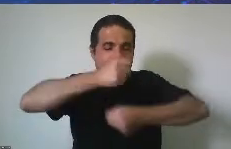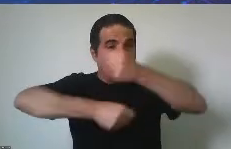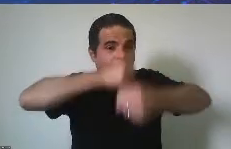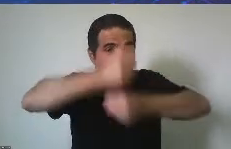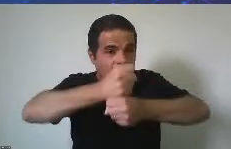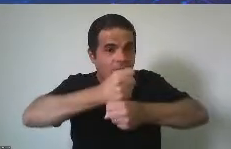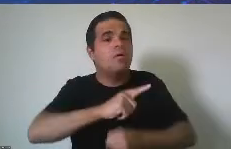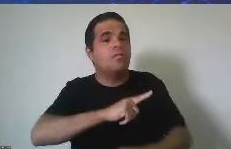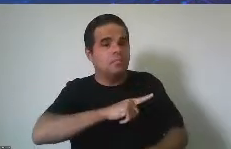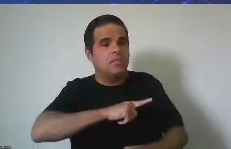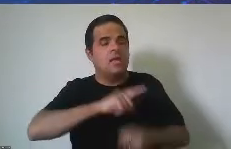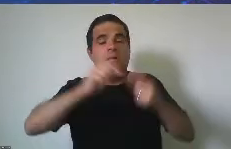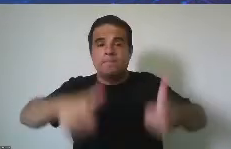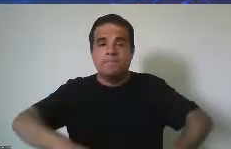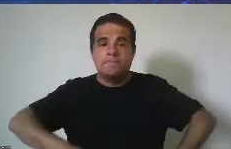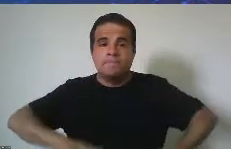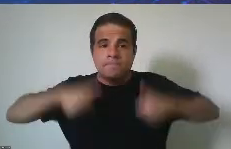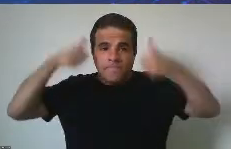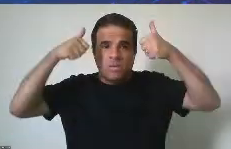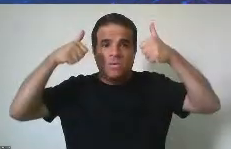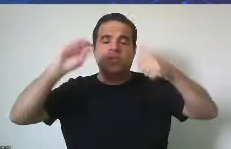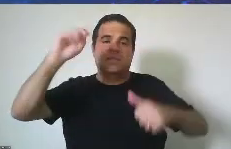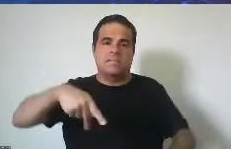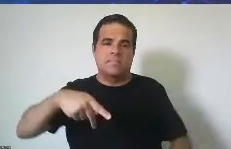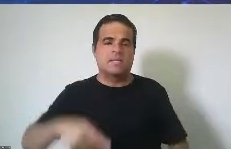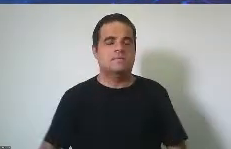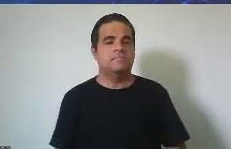melhoria nessa empresa Renovada